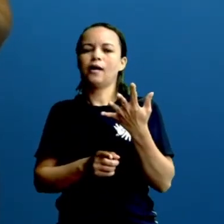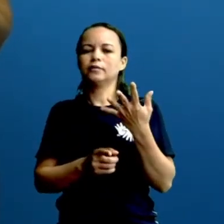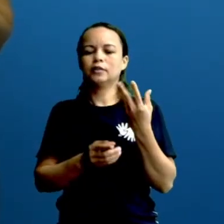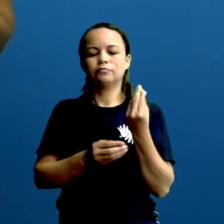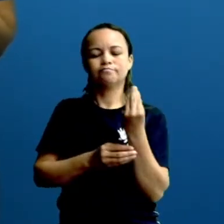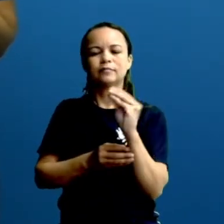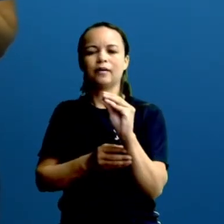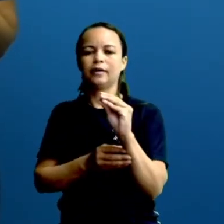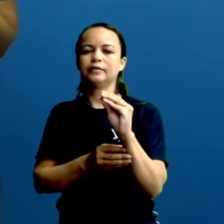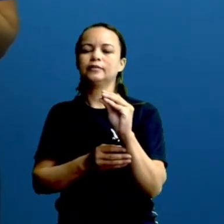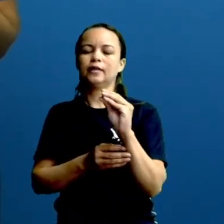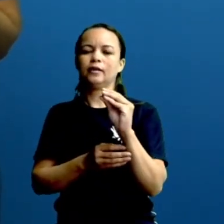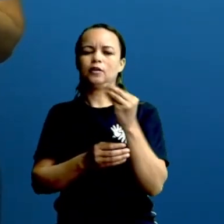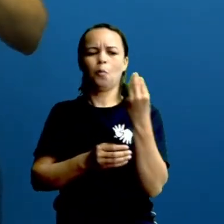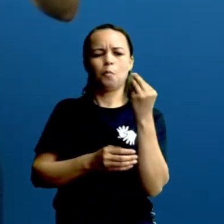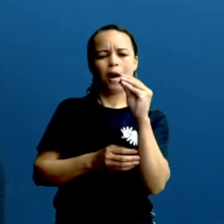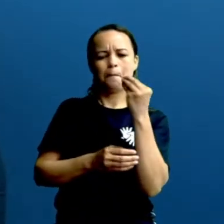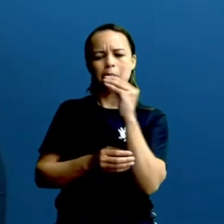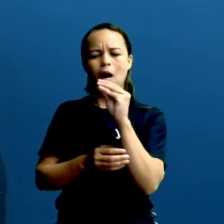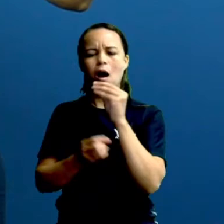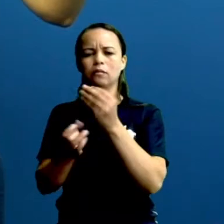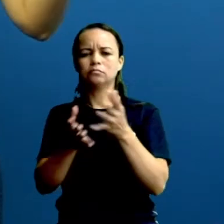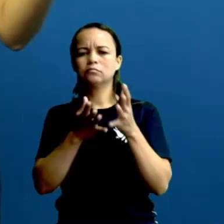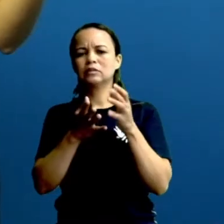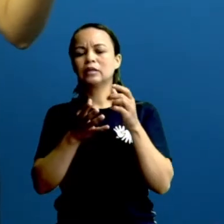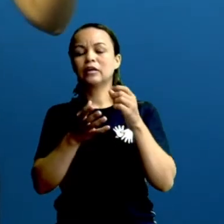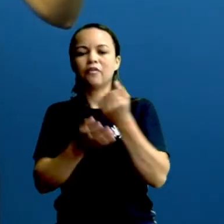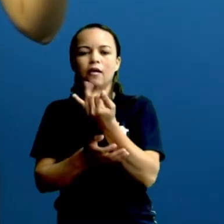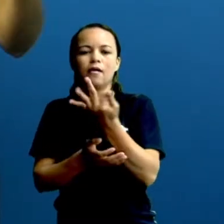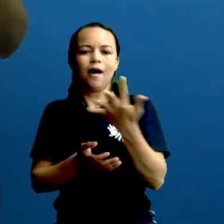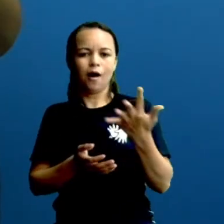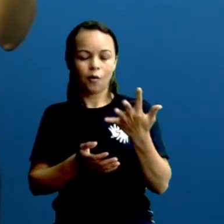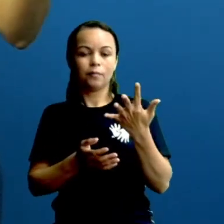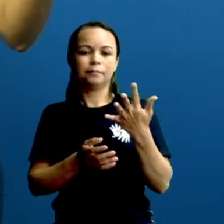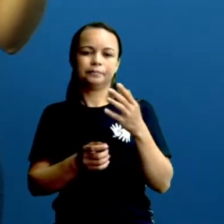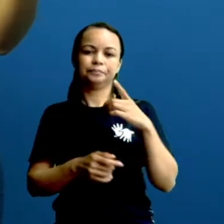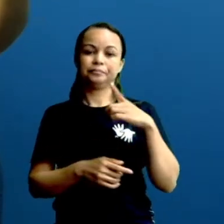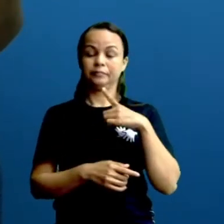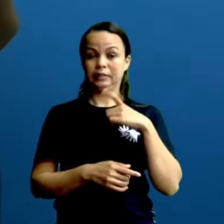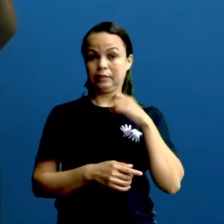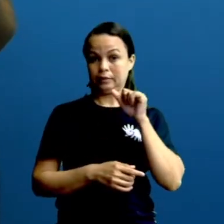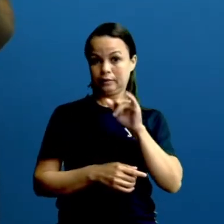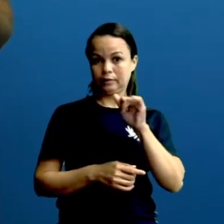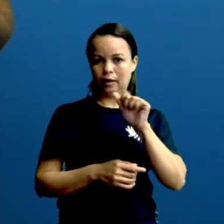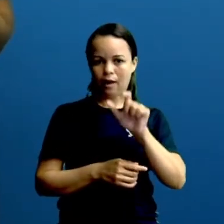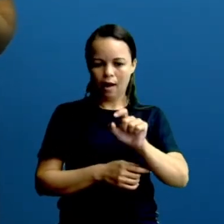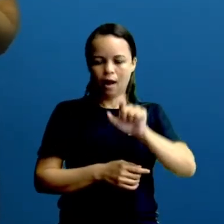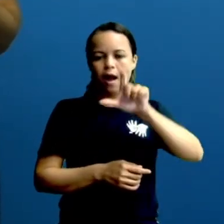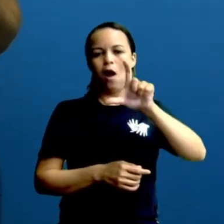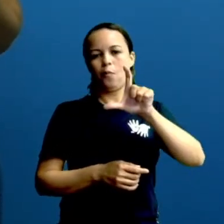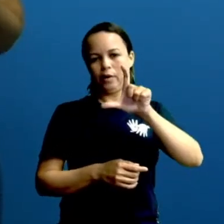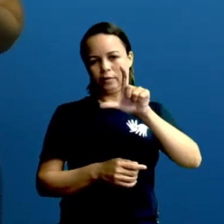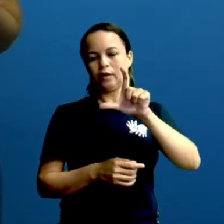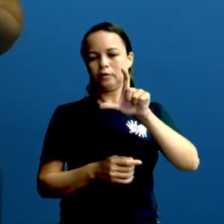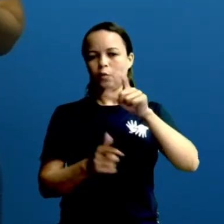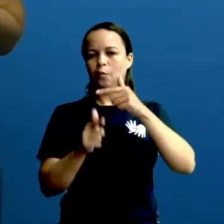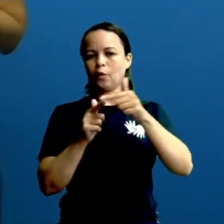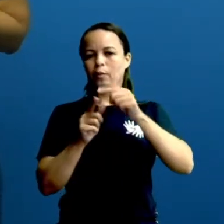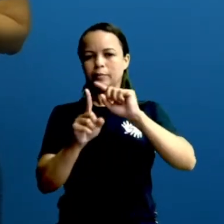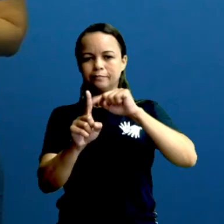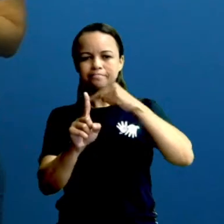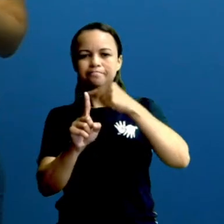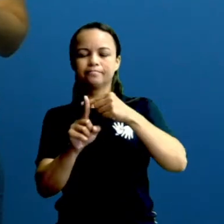vai acrescentar outra quantidade que vai aumentar. Então, se está aumentando, é um probleminha